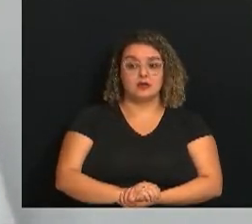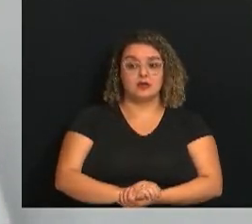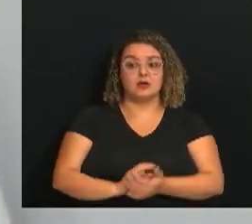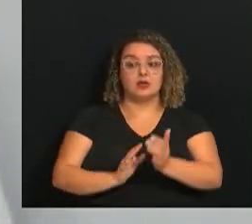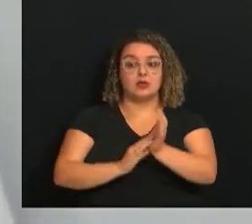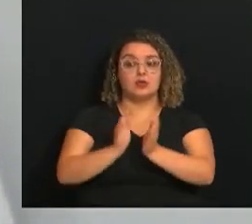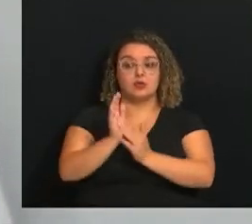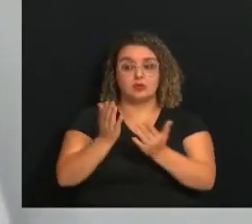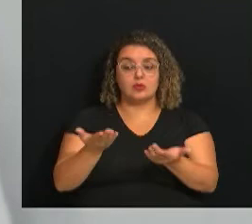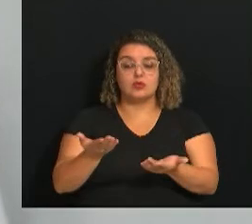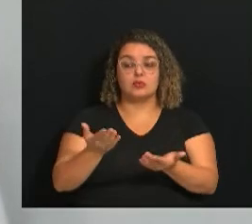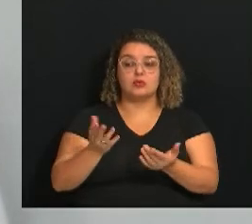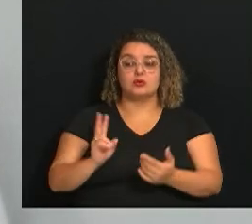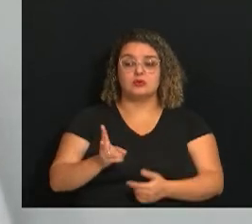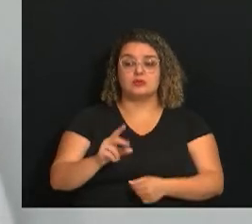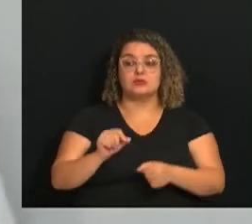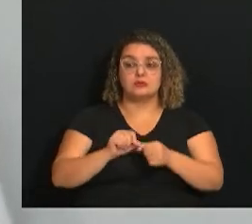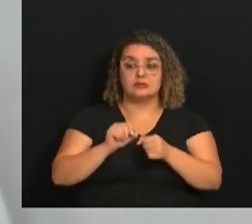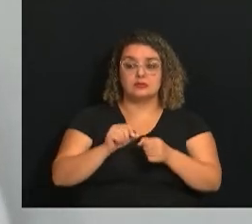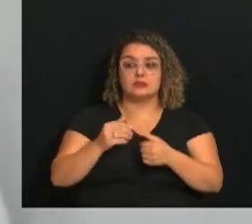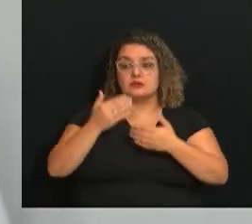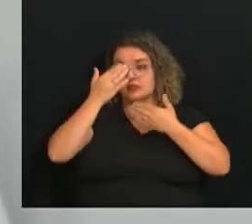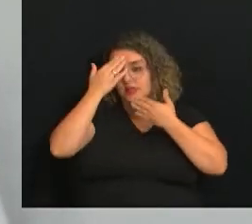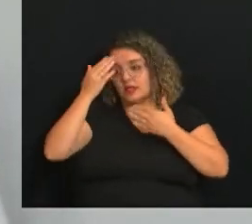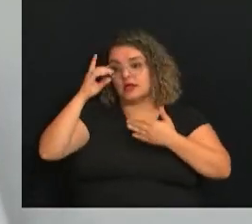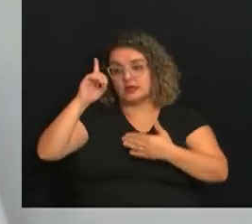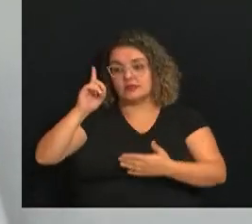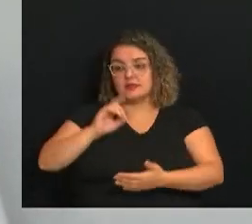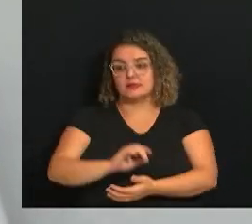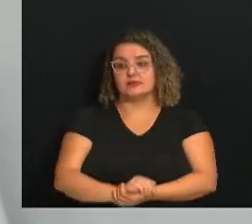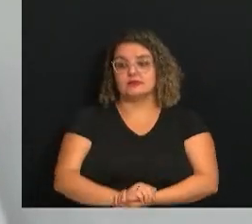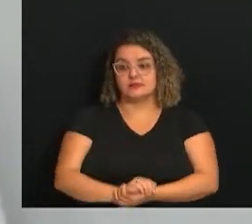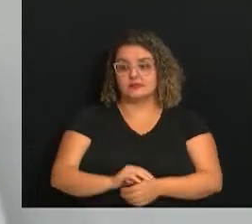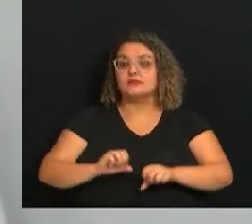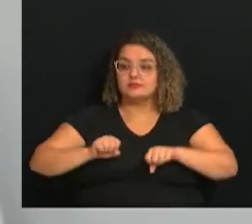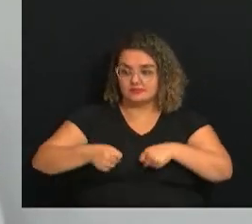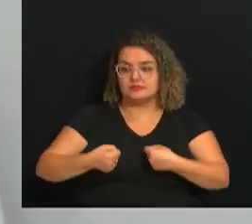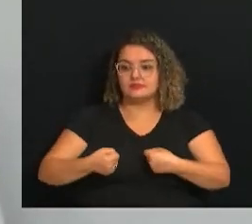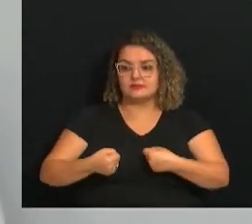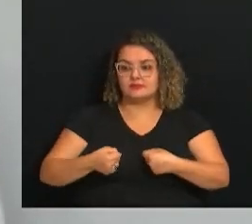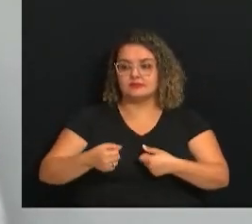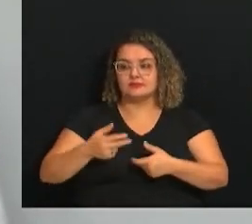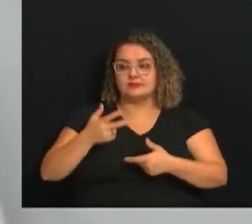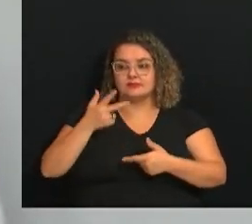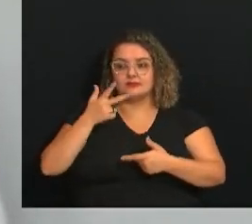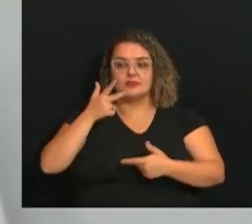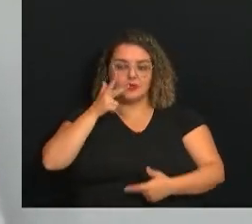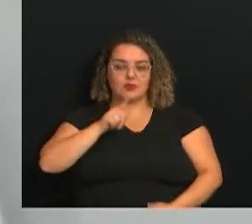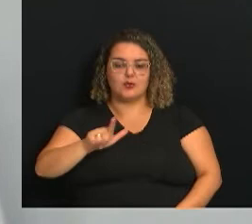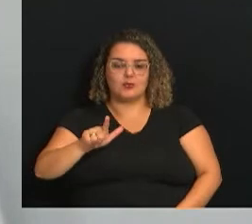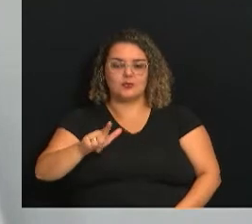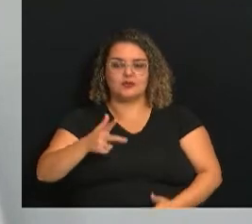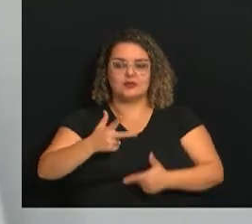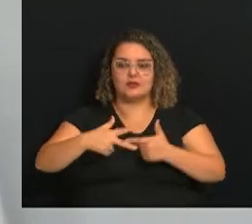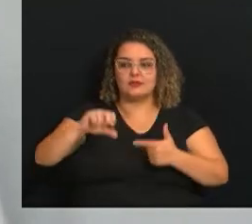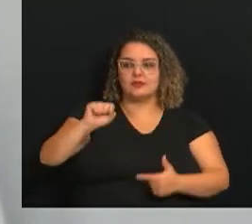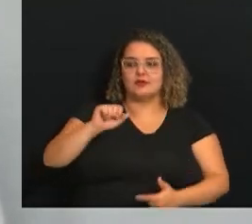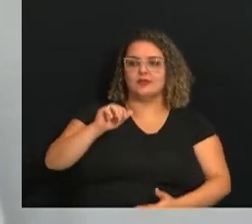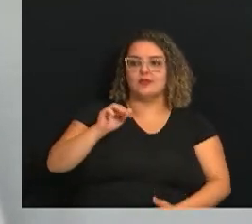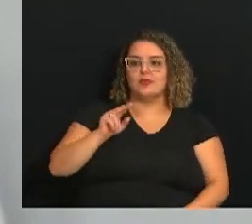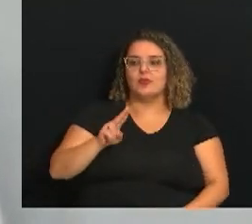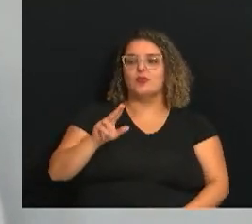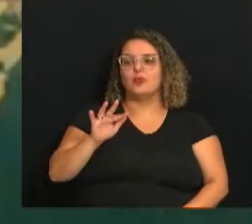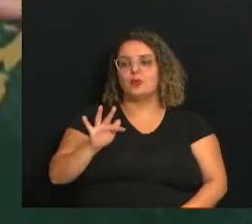né? E aí, graças a Deus, com todo o meu esforço e minha dedicação, eu consegui ser aprovado em primeiro lugar na UFRJ em